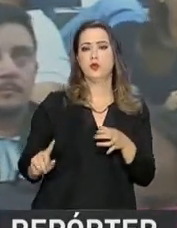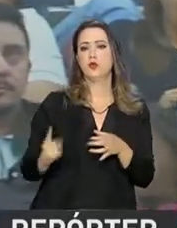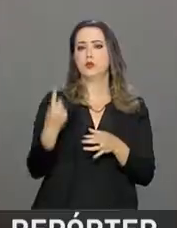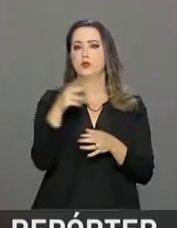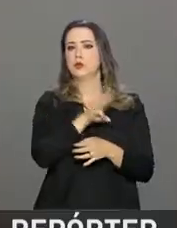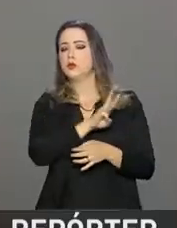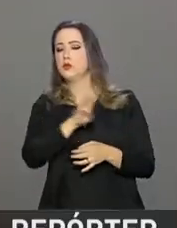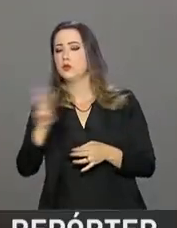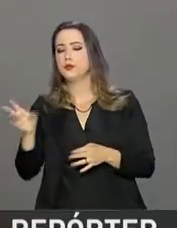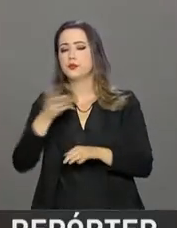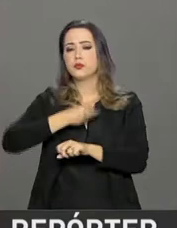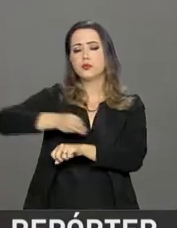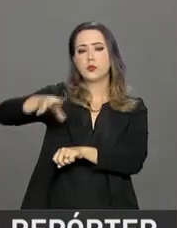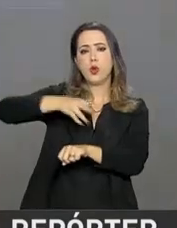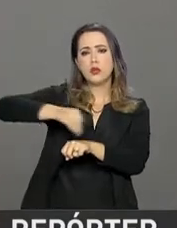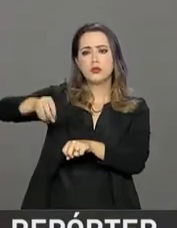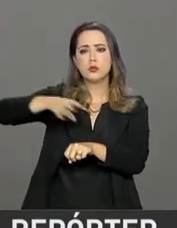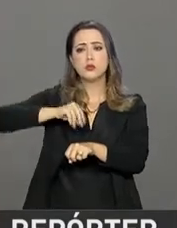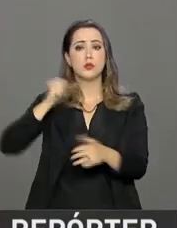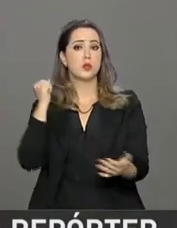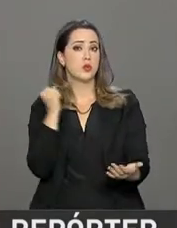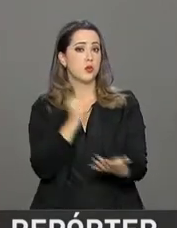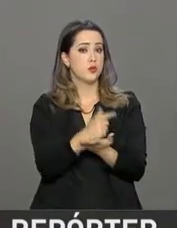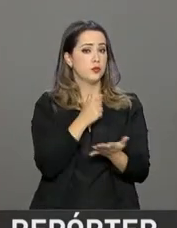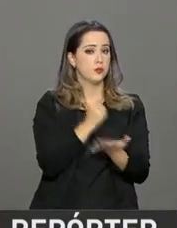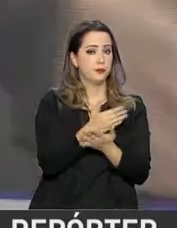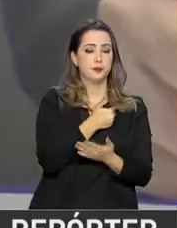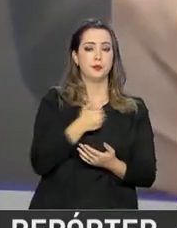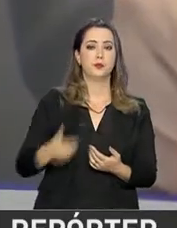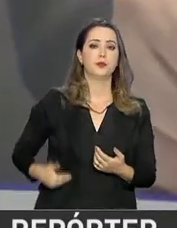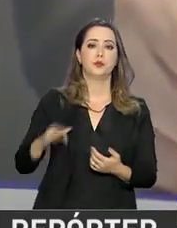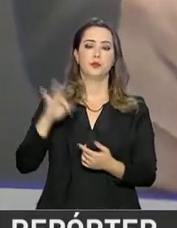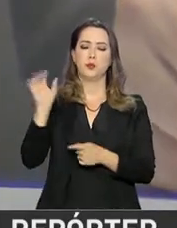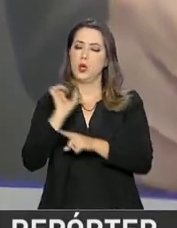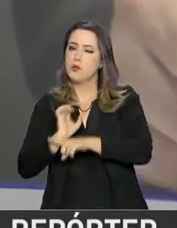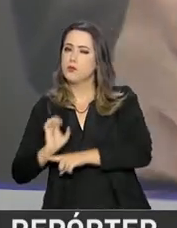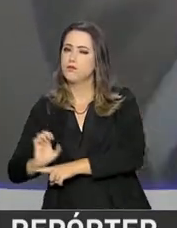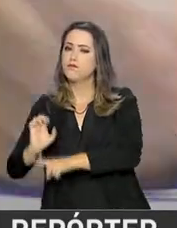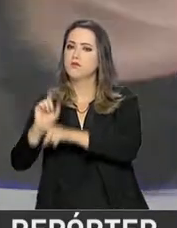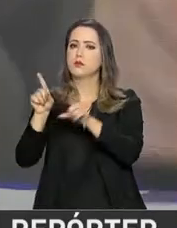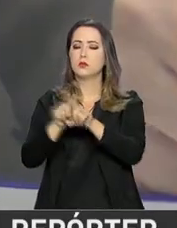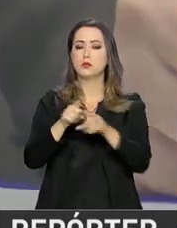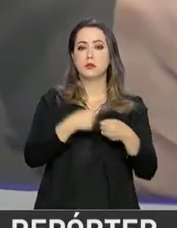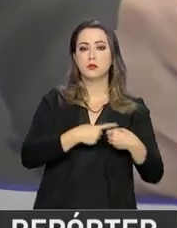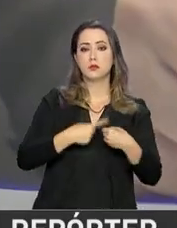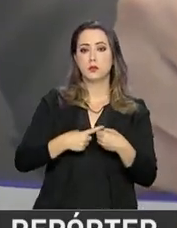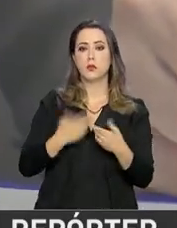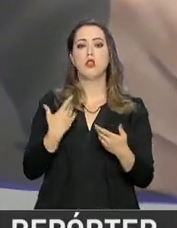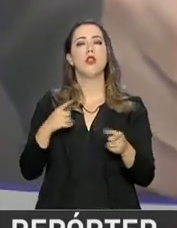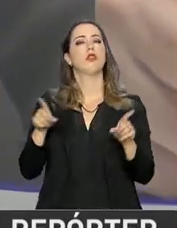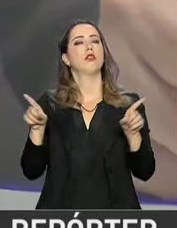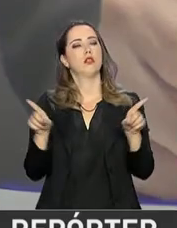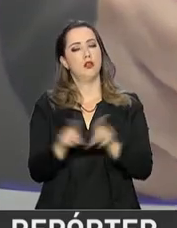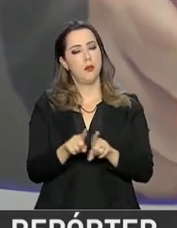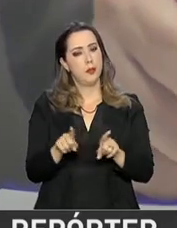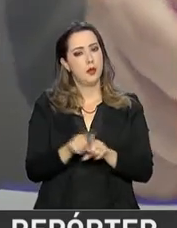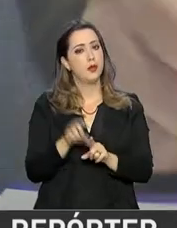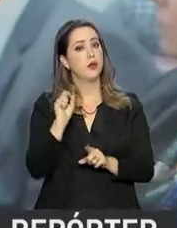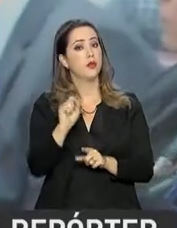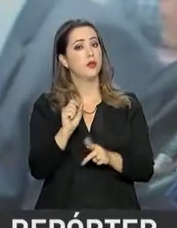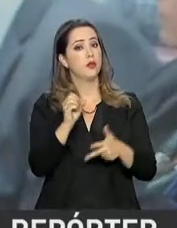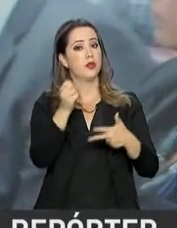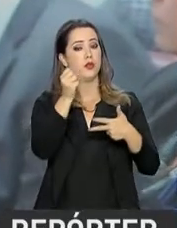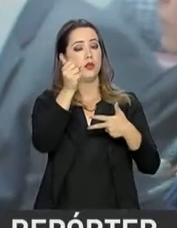as informações de aquisições feitas pela união estados municípios e os poderes legislativo e judiciário